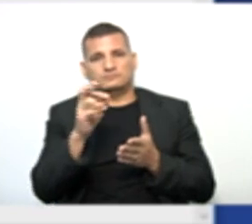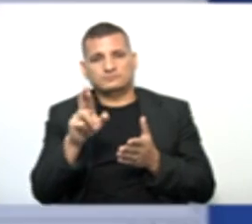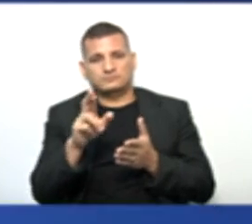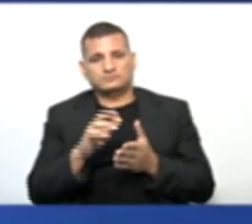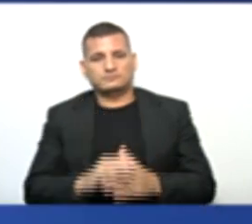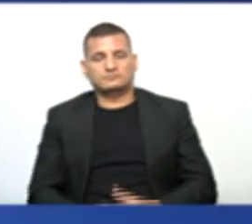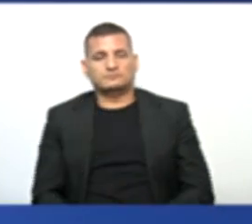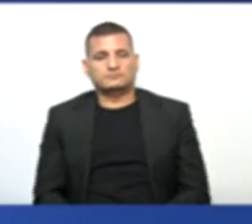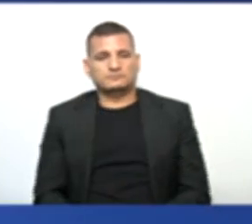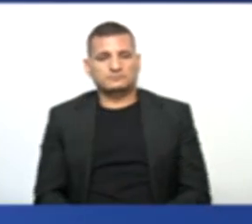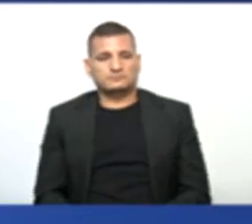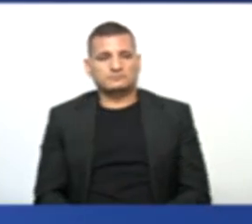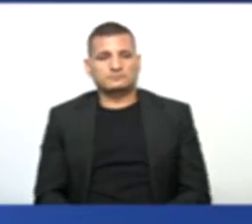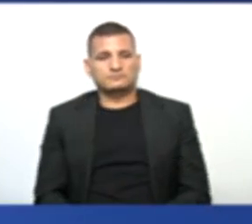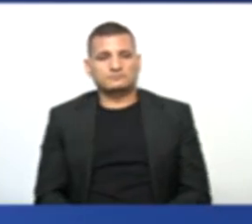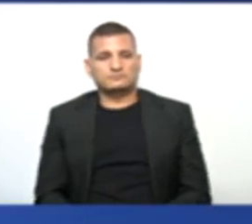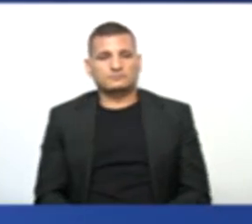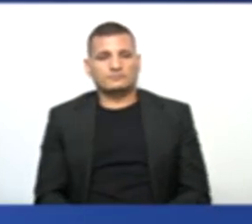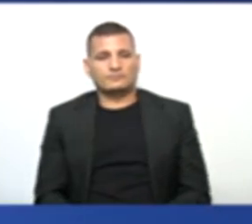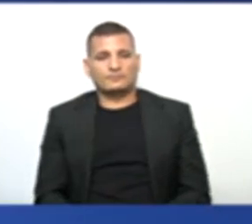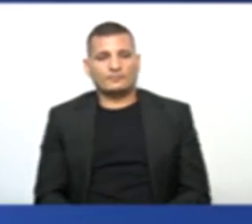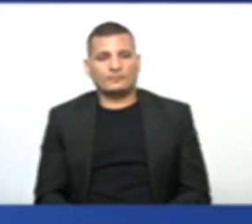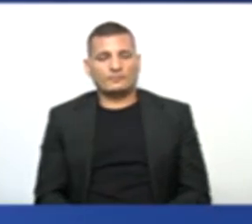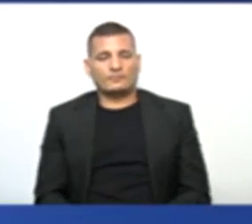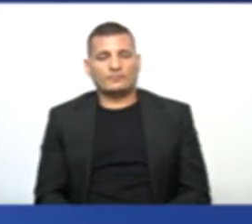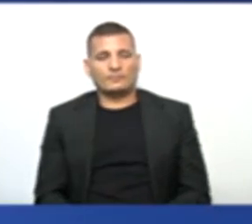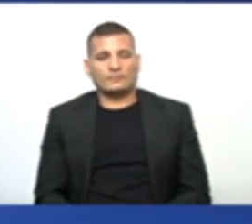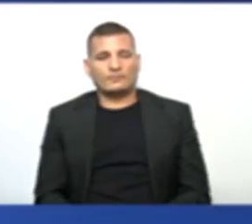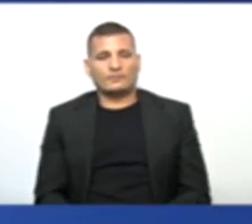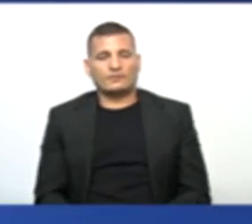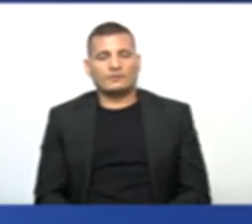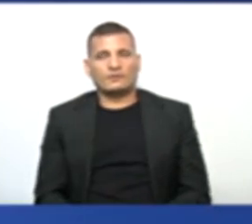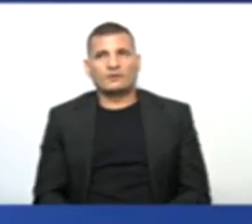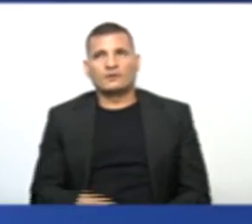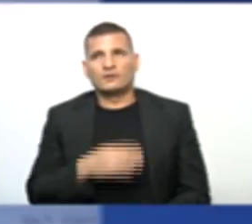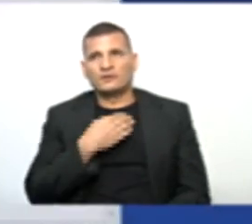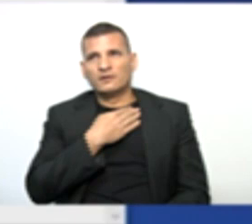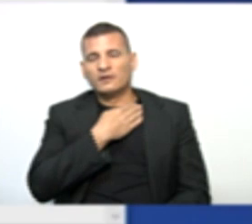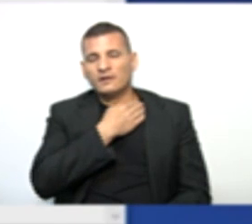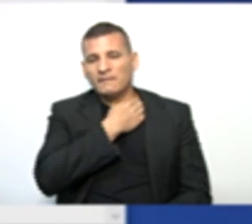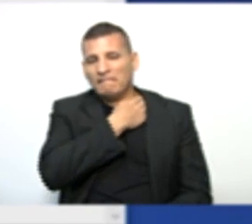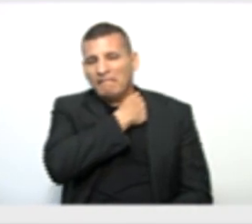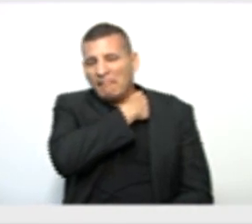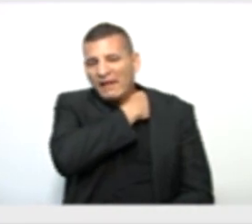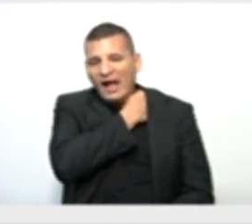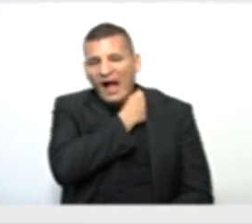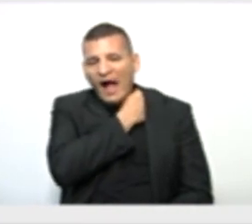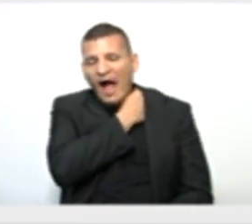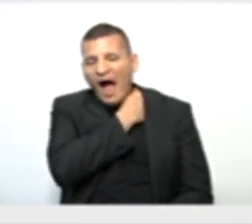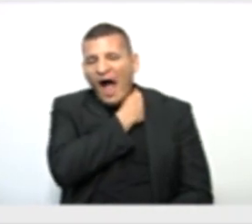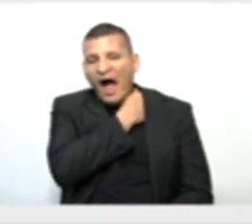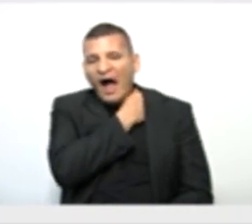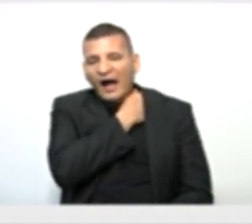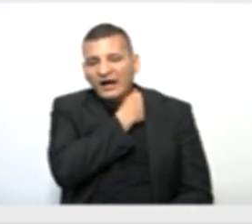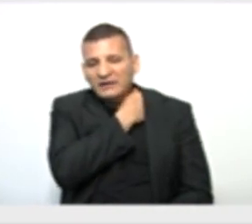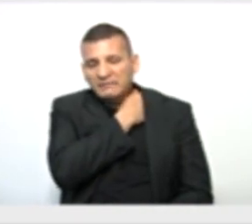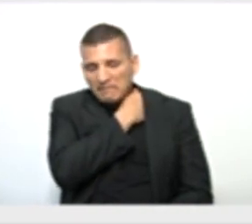vamos fechar esse daqui e vamos pedir um outro arquivo.